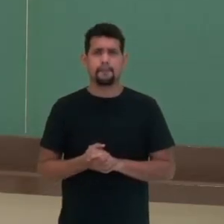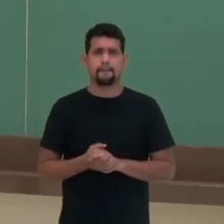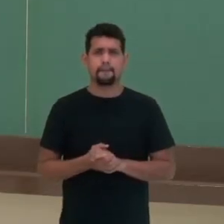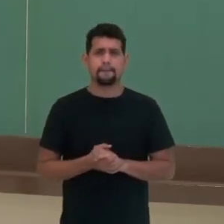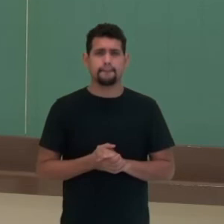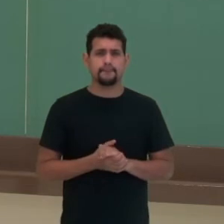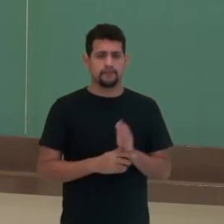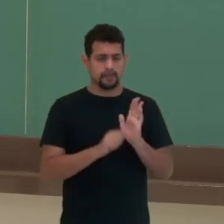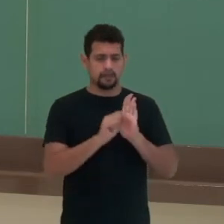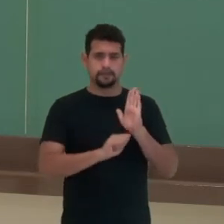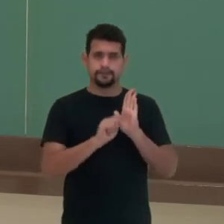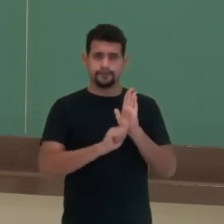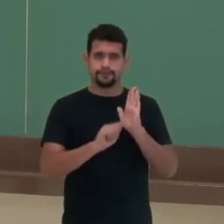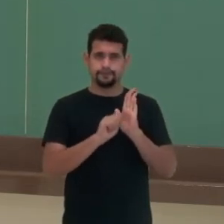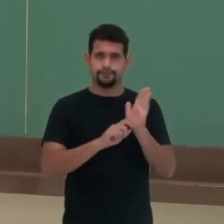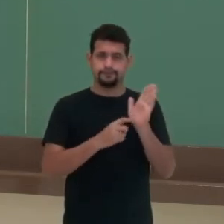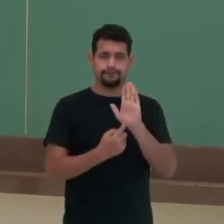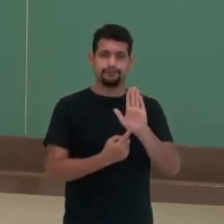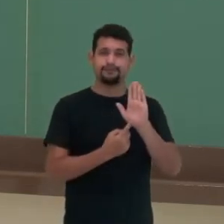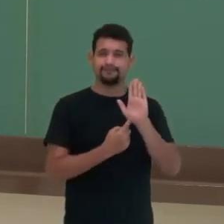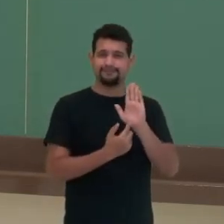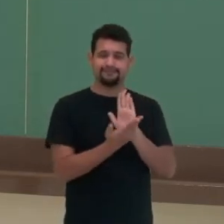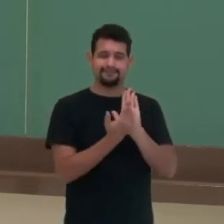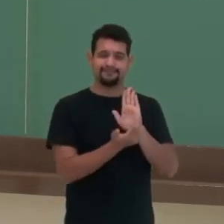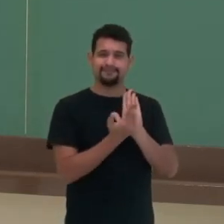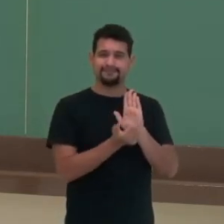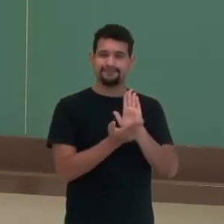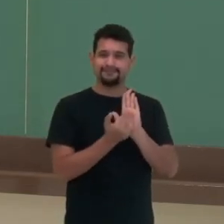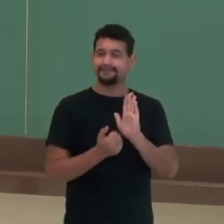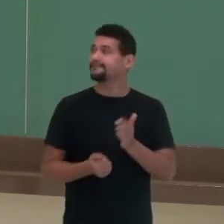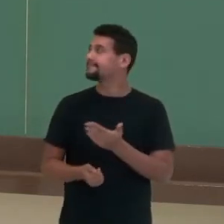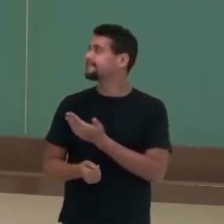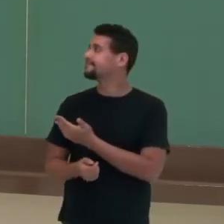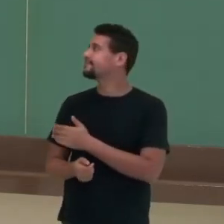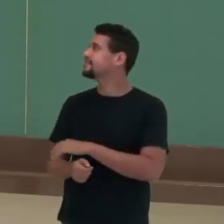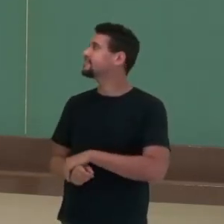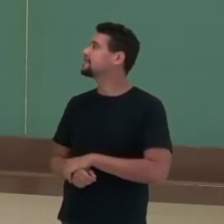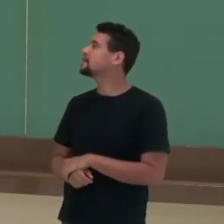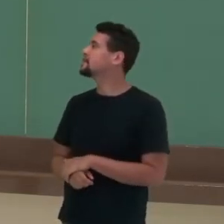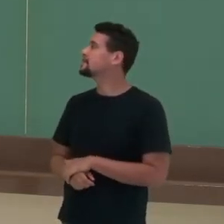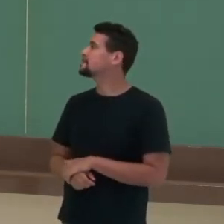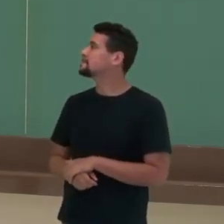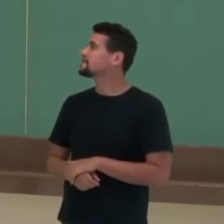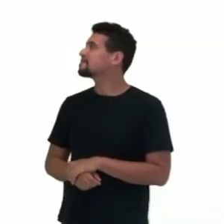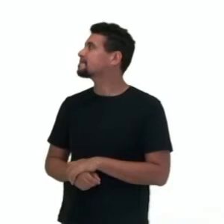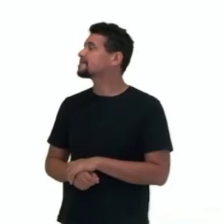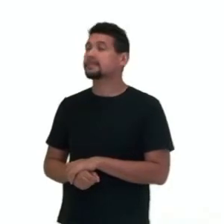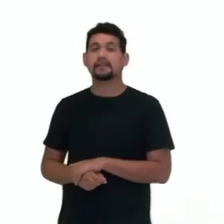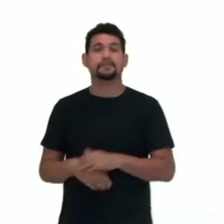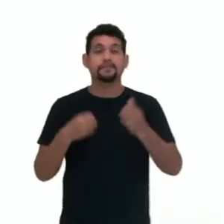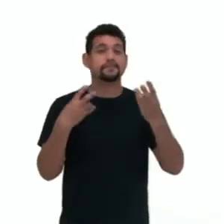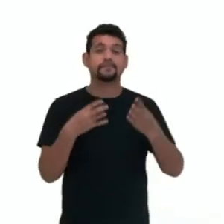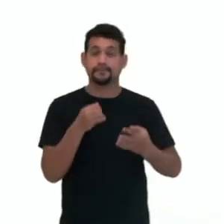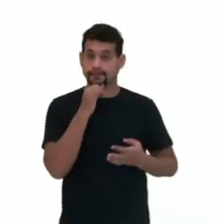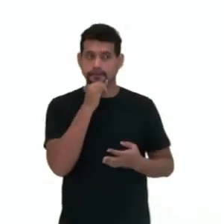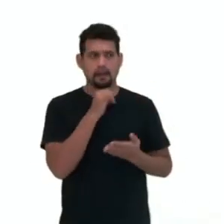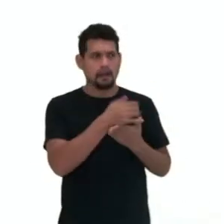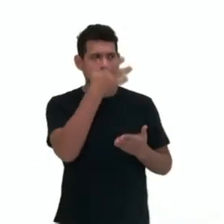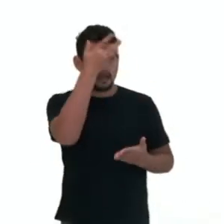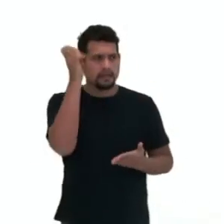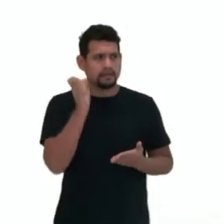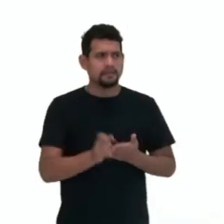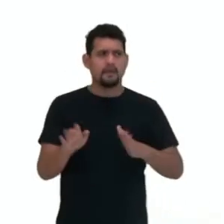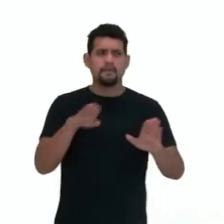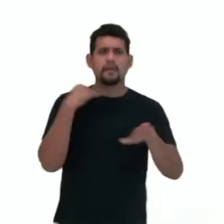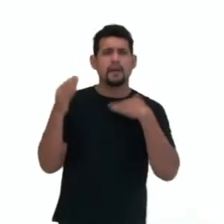no texto, coloquei até aqui uma animação representando a mudança climática, né, para você perceber. Ele diz, pessoas